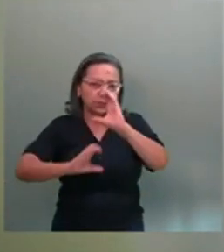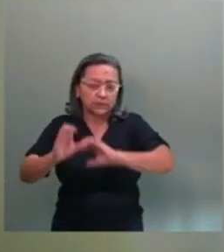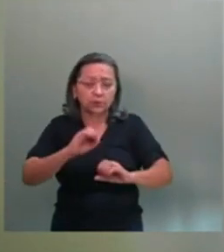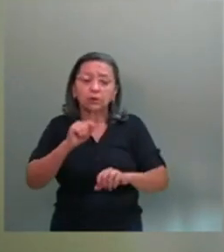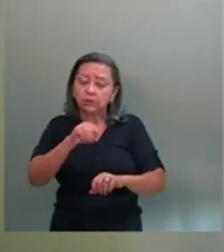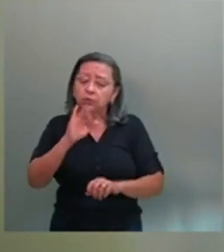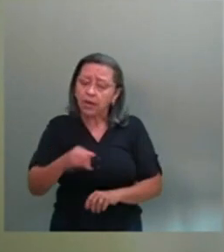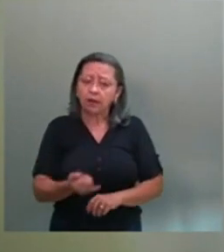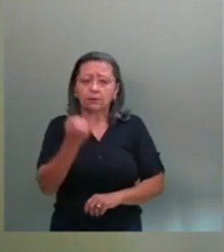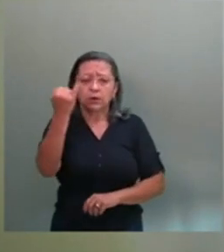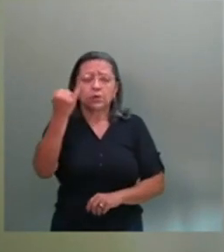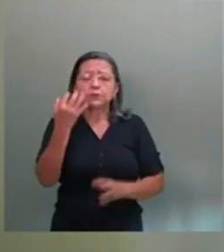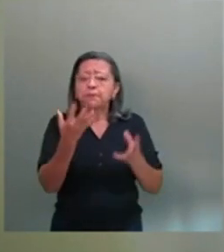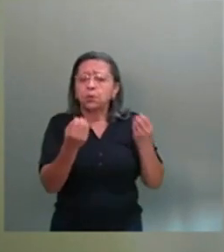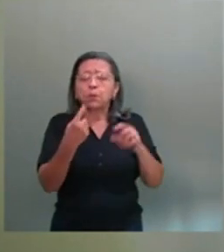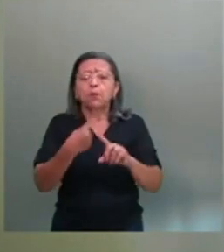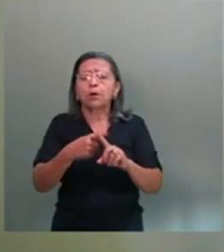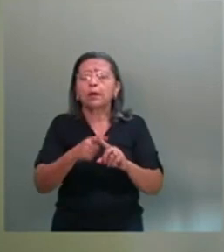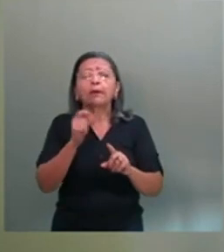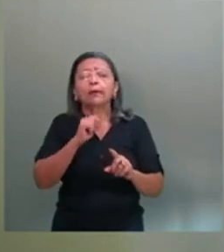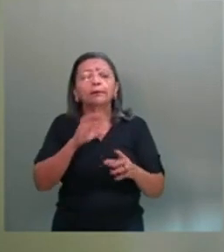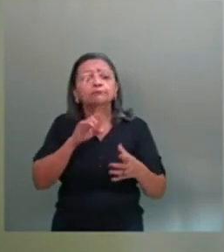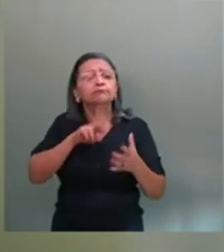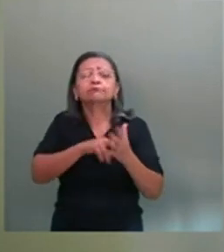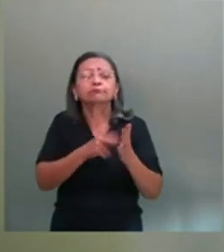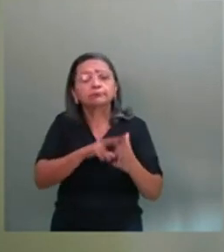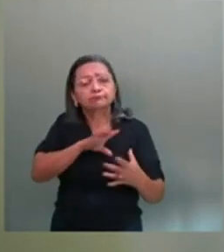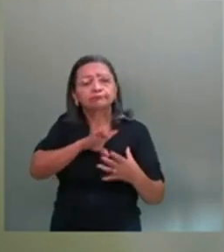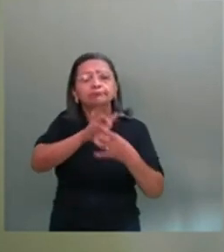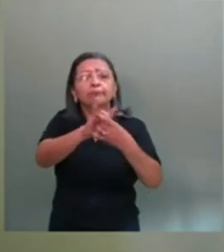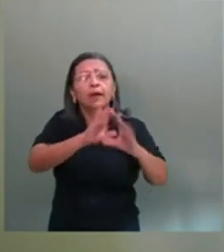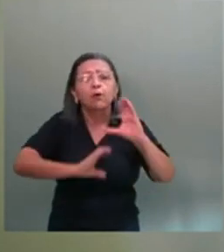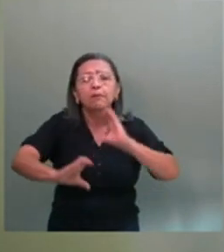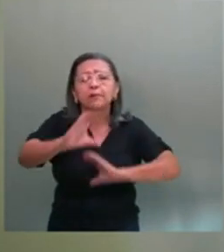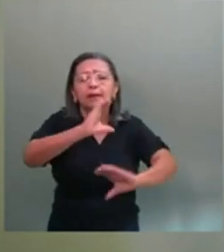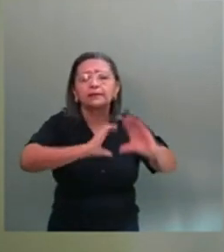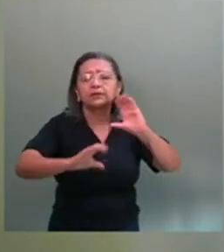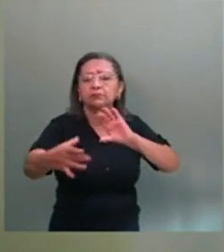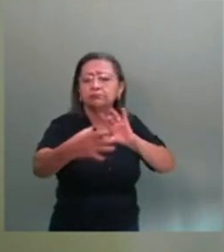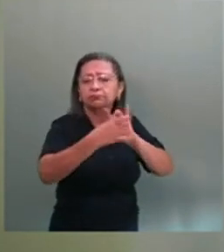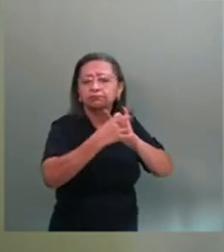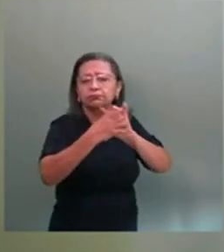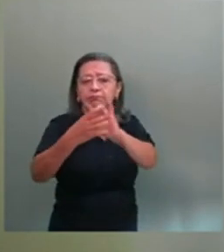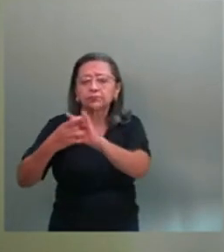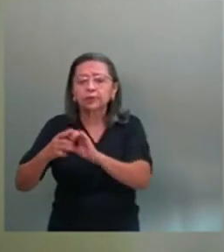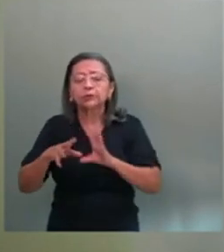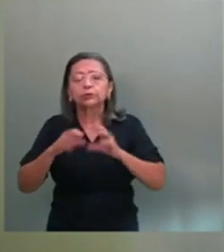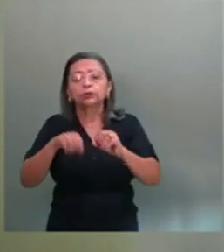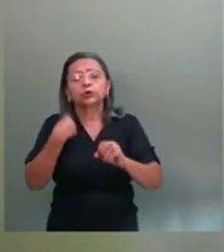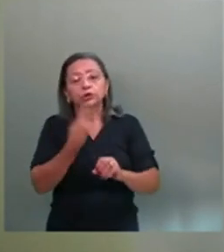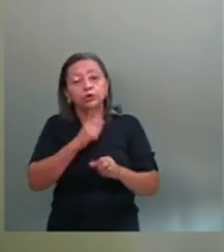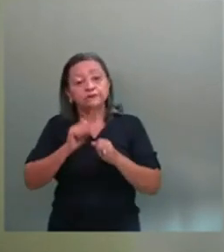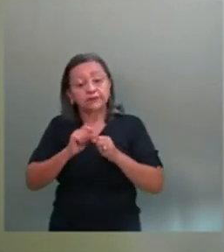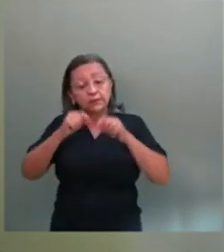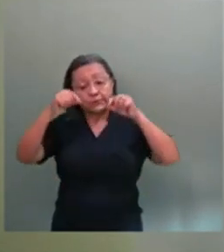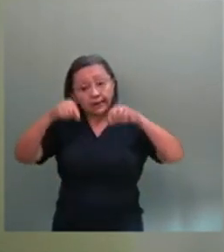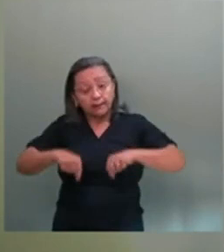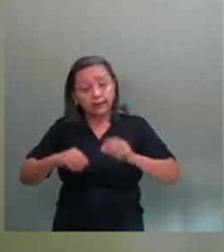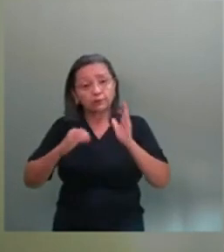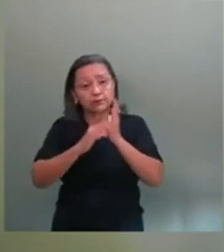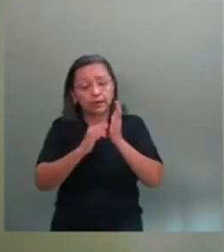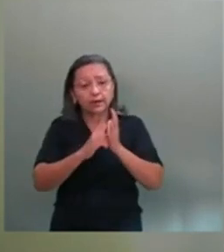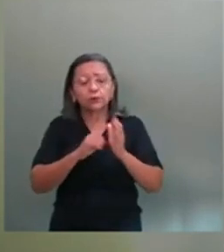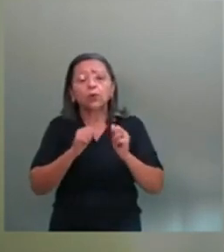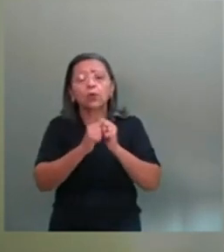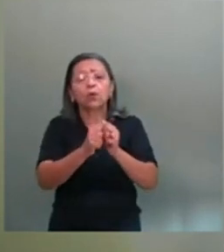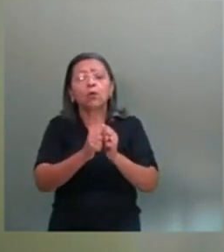importante, porque faz a ponte de comunicação de tudo aquilo que a gente produz aqui com